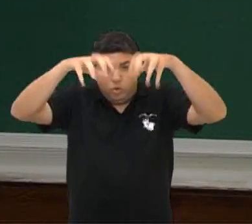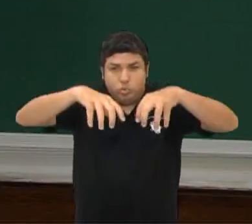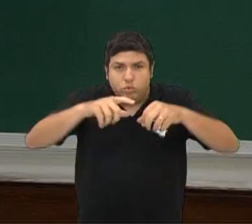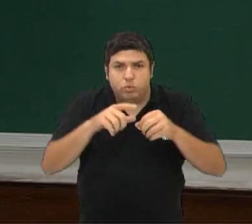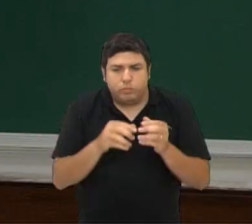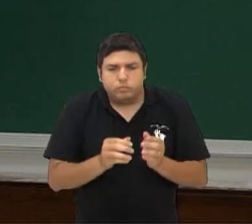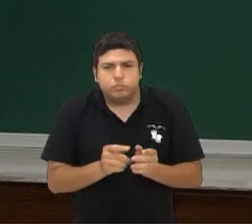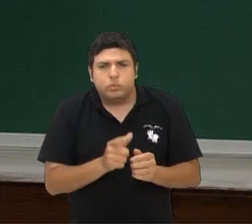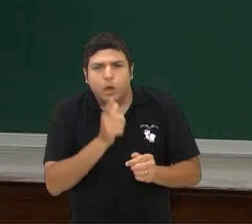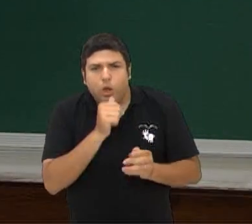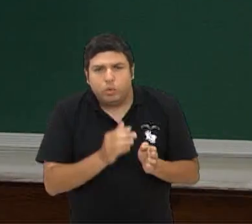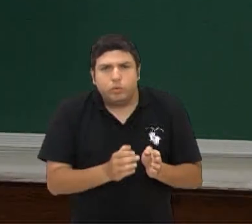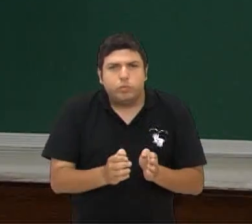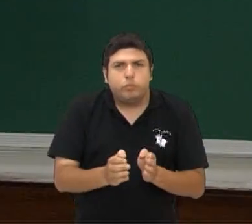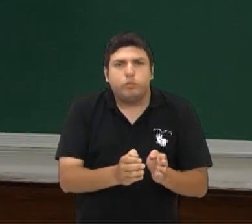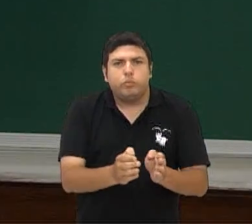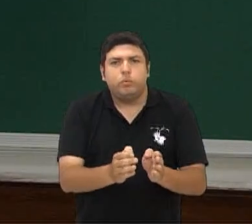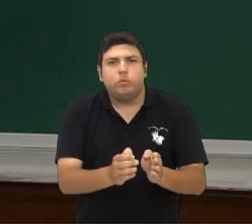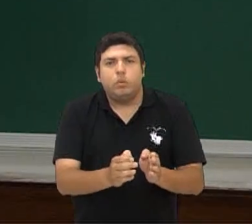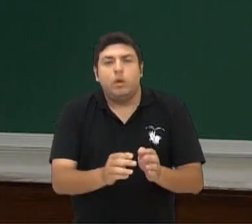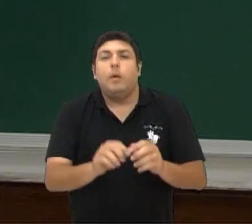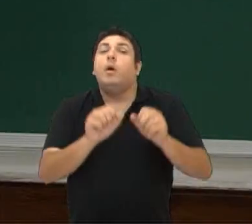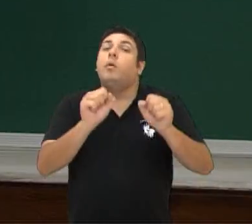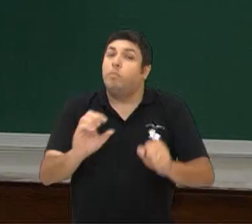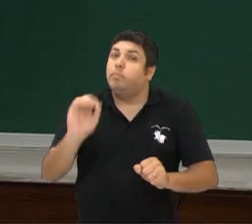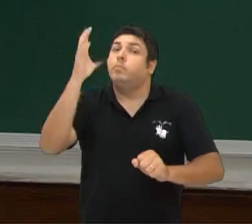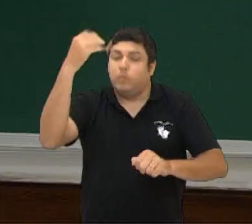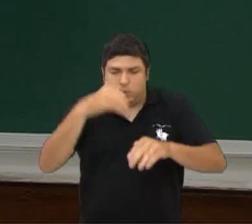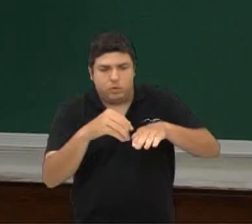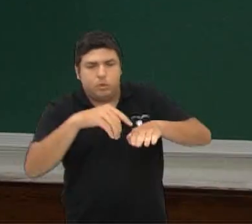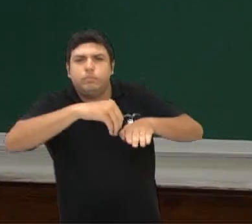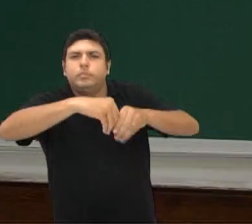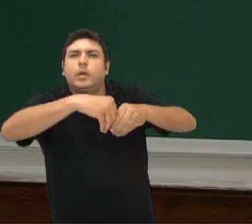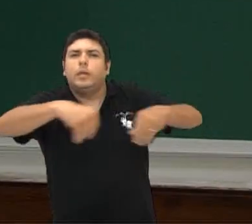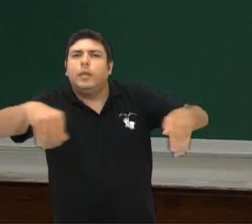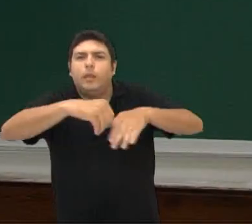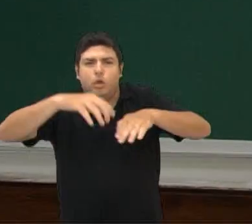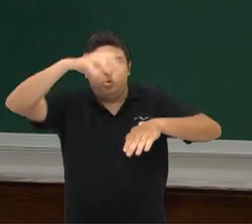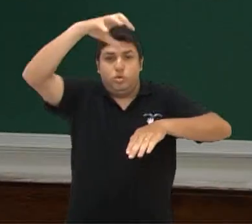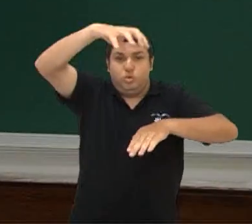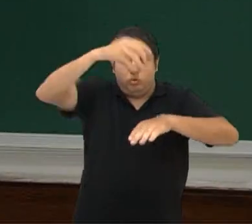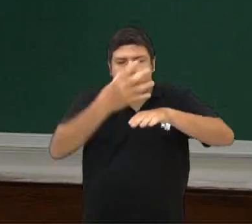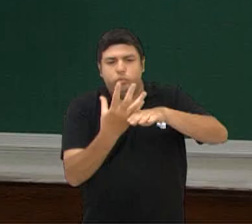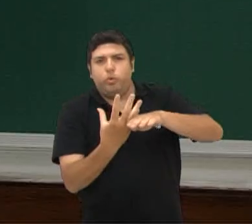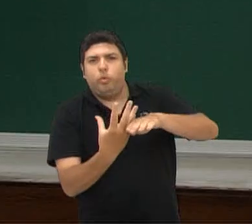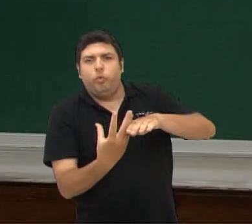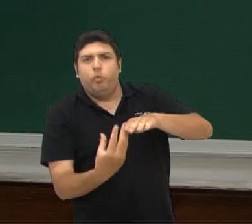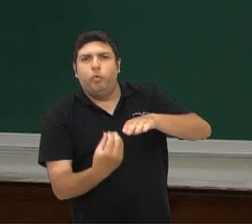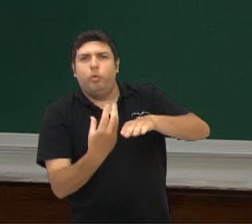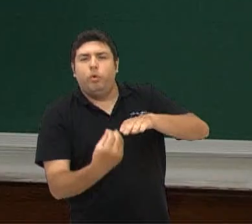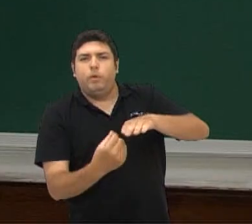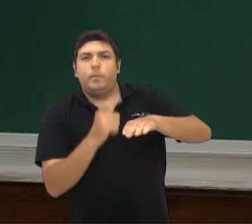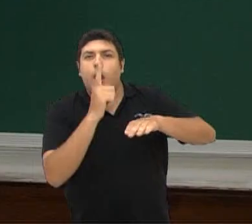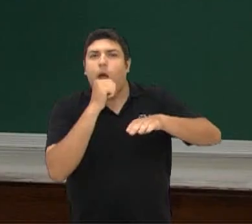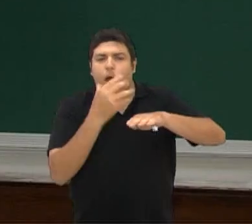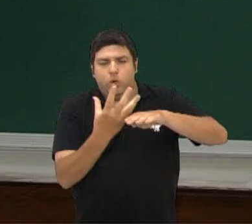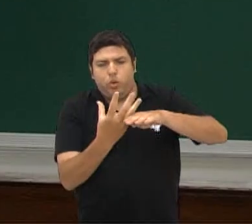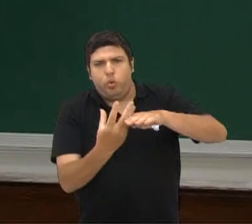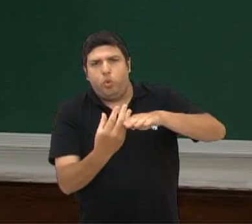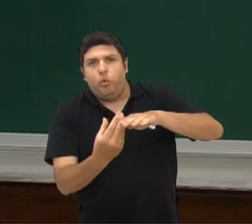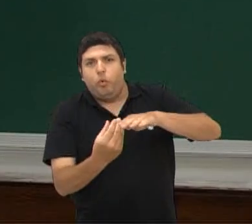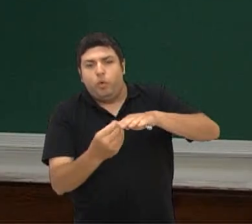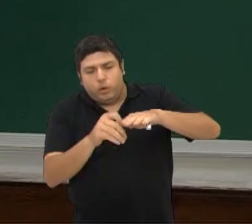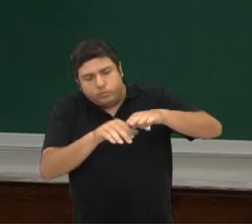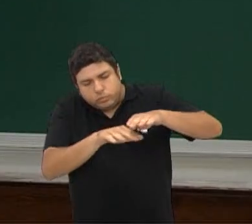haver infiltração, ou seja, infiltra no solo mesmo. Isso é muito importante porque o solo funciona como um filtro de água. Então, ele elimina muitas impurezas,